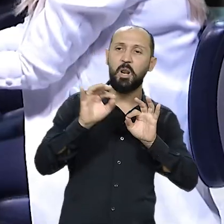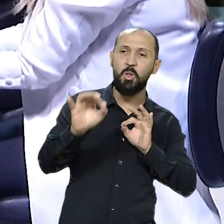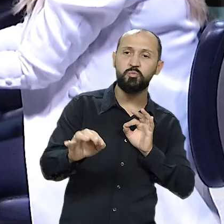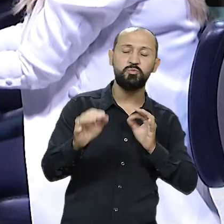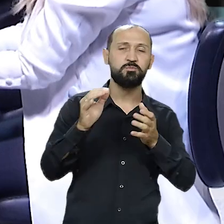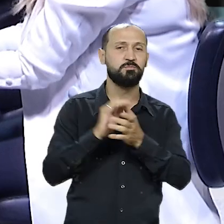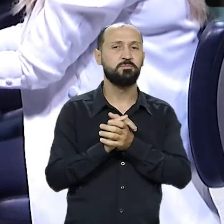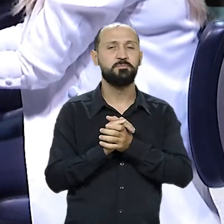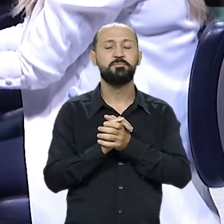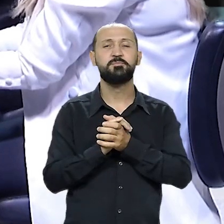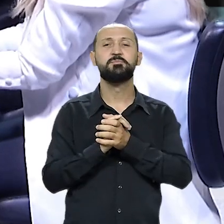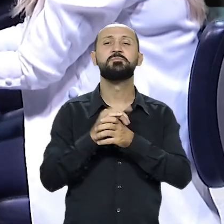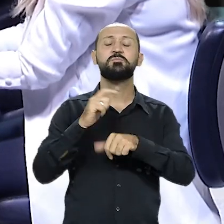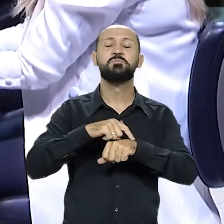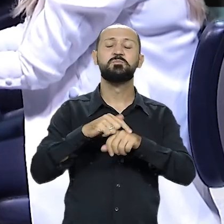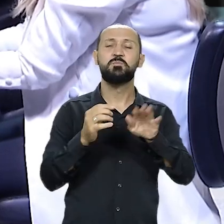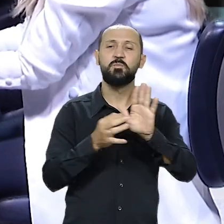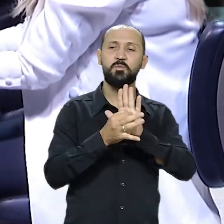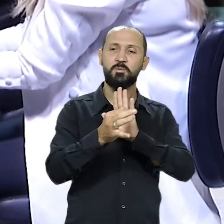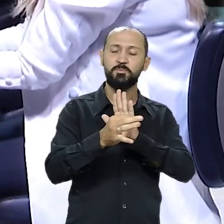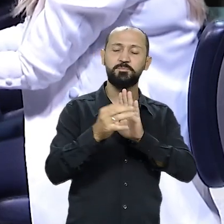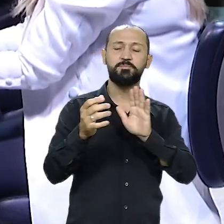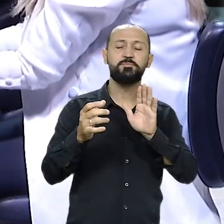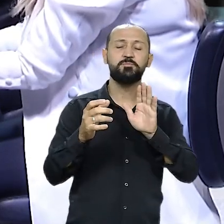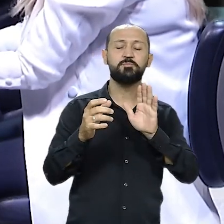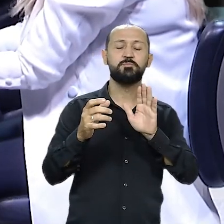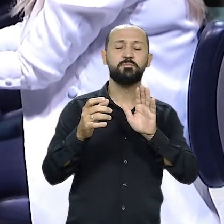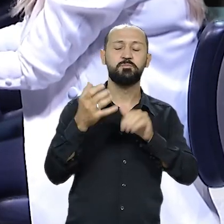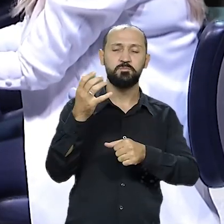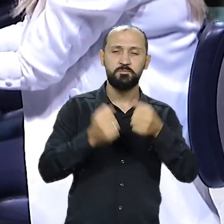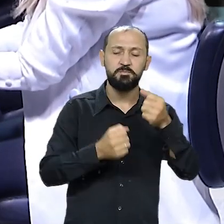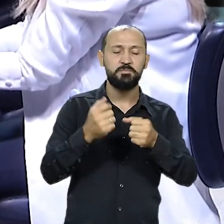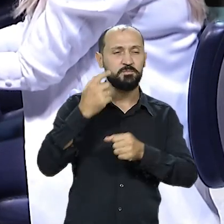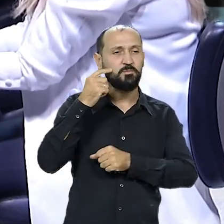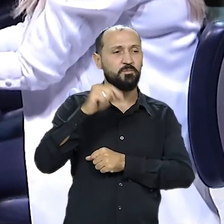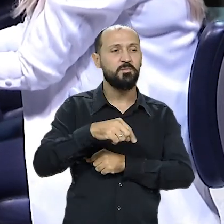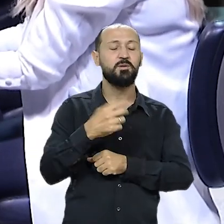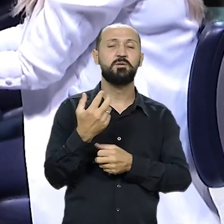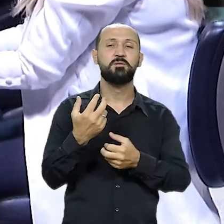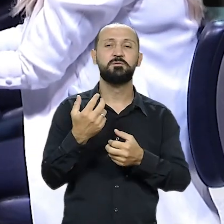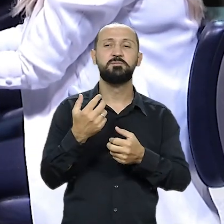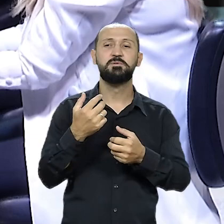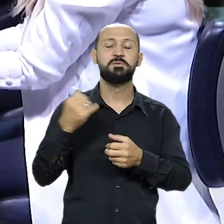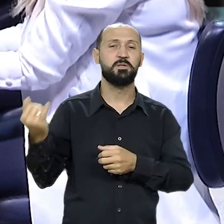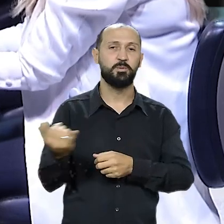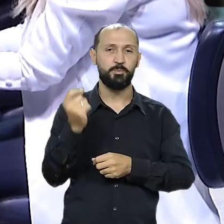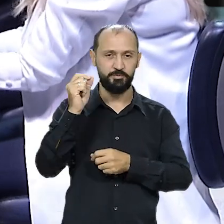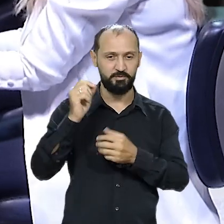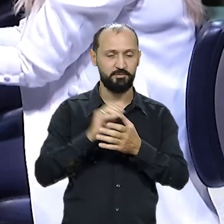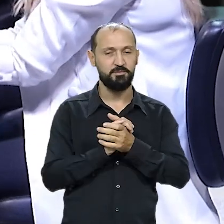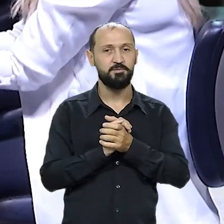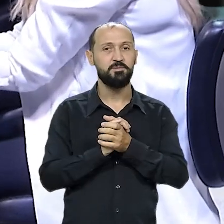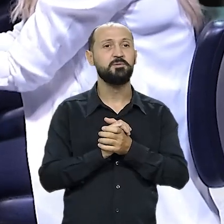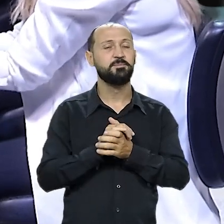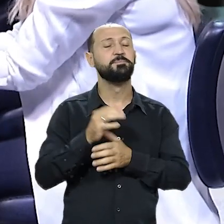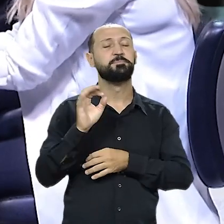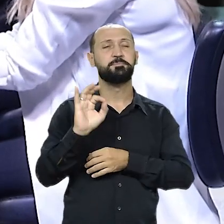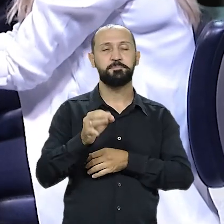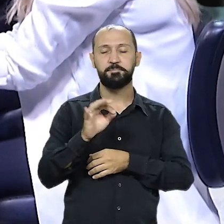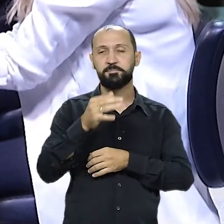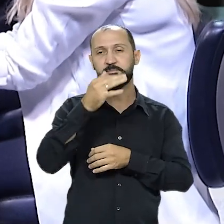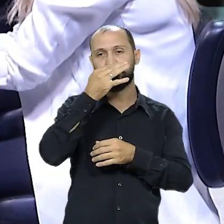gente, quando se propôs a falar sobre o leite aqui no podcast, a gente não imaginou que pudesse ser tão importante assim, né? Com certeza,